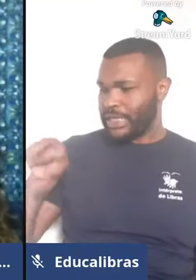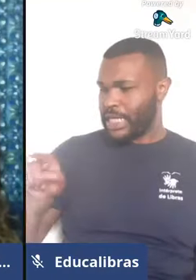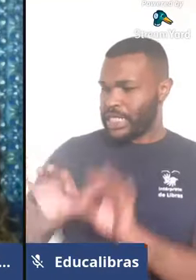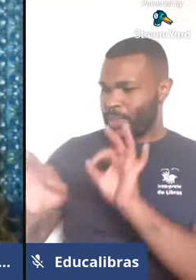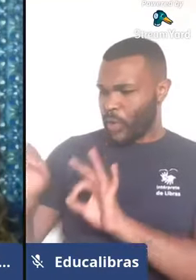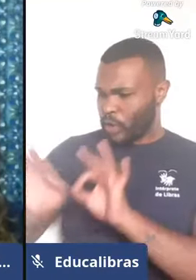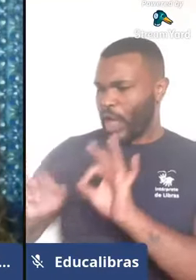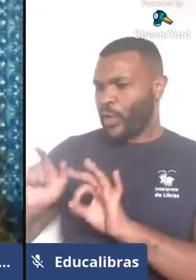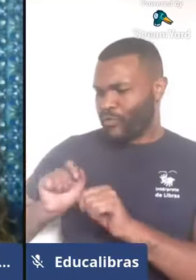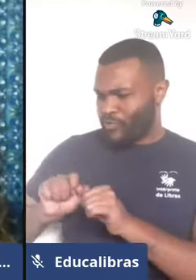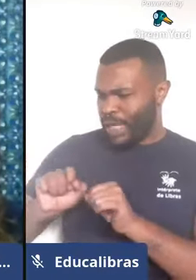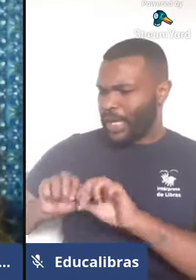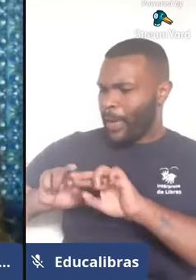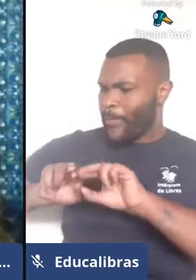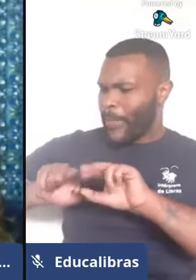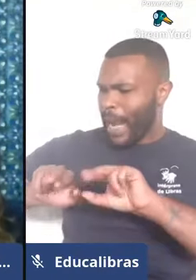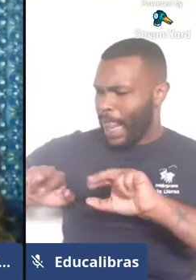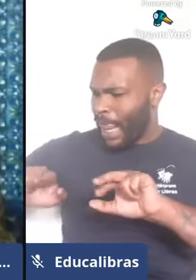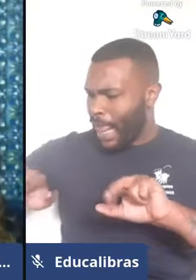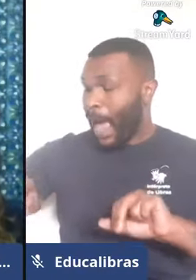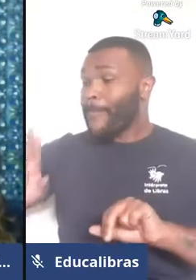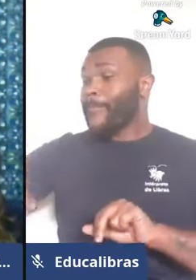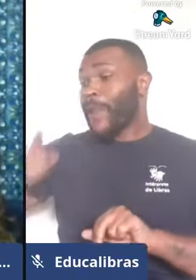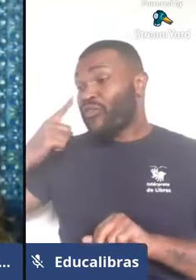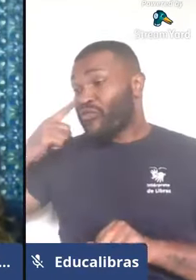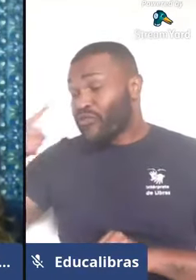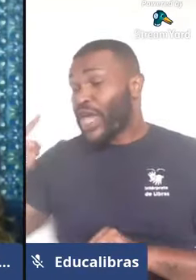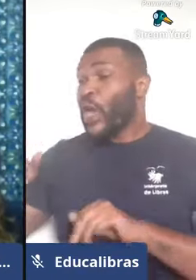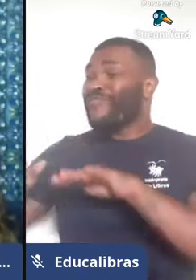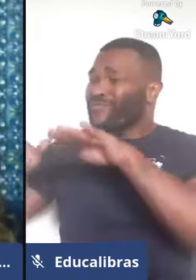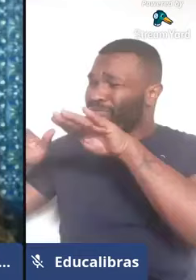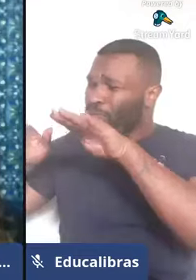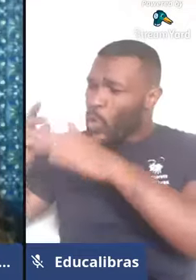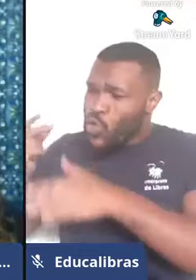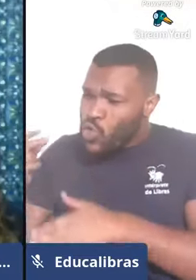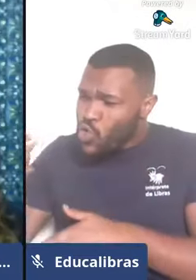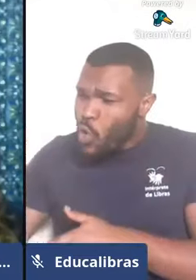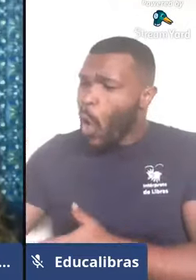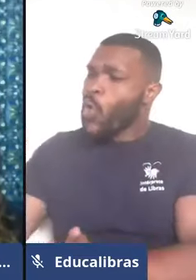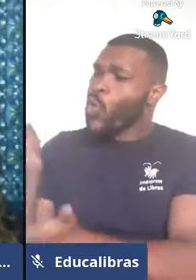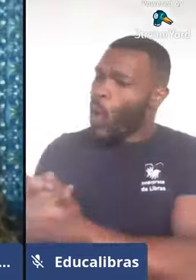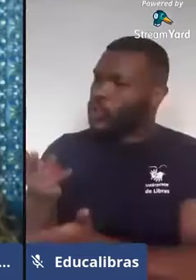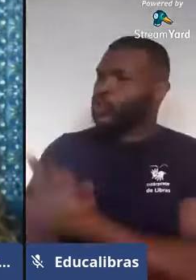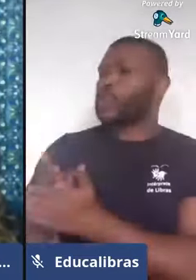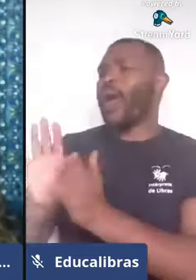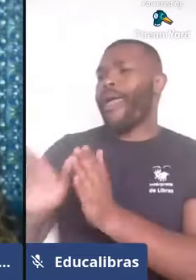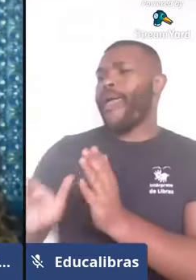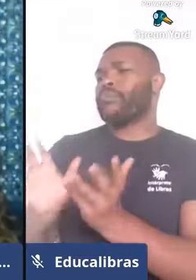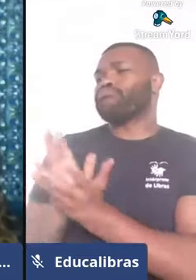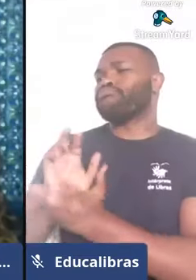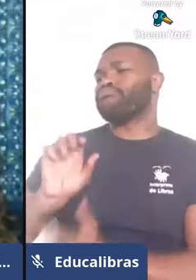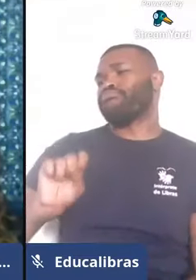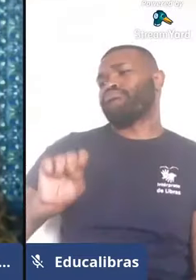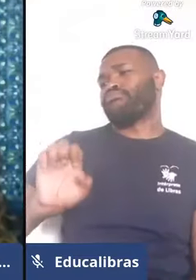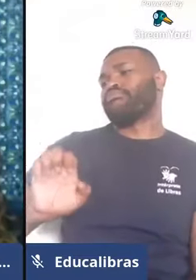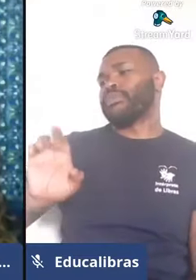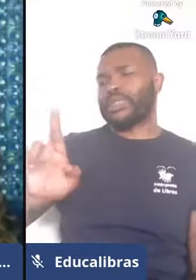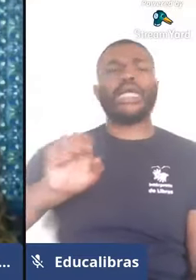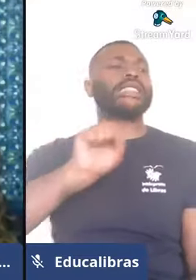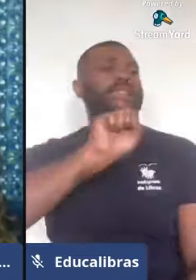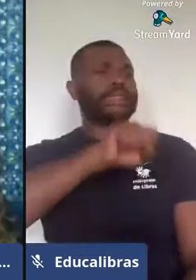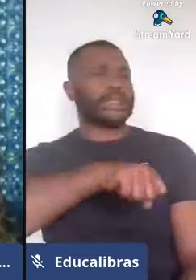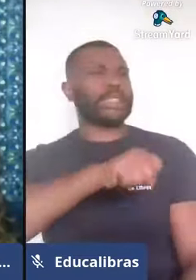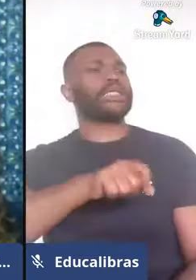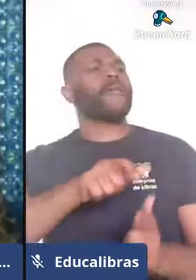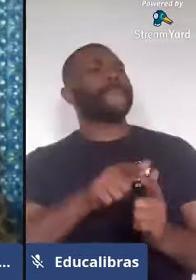gente for espremer mesmo, o grande legado do Viver Sem Limites foi a Rede Ser. Foi. Que ampliou bastante o